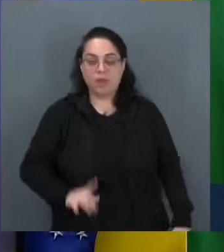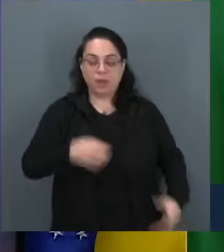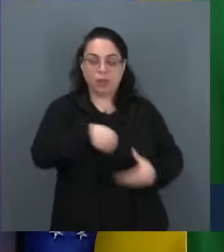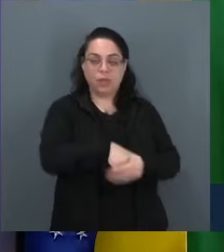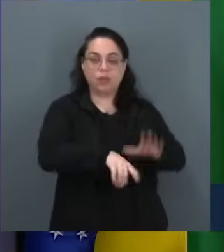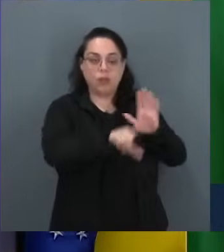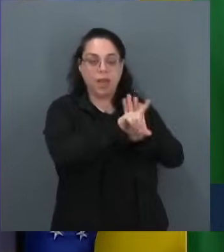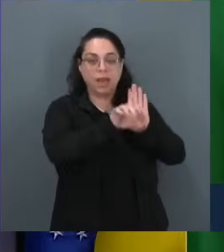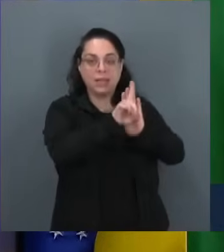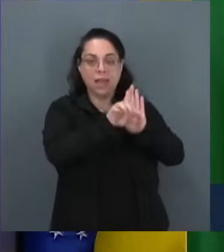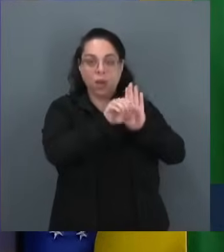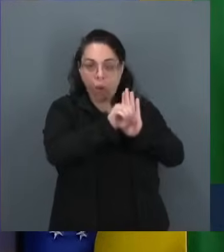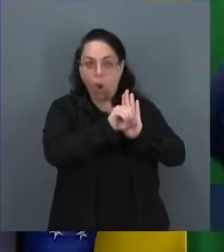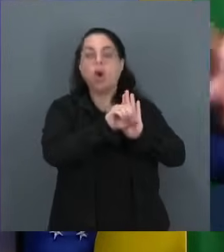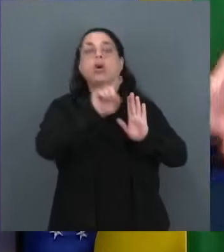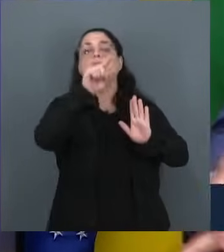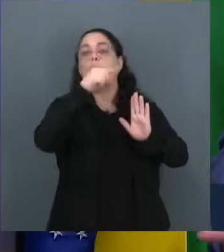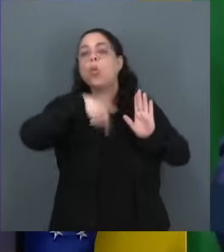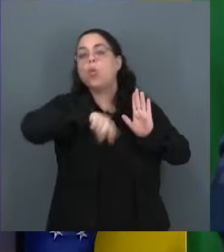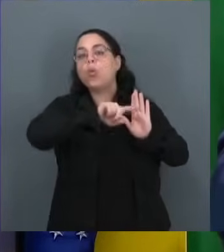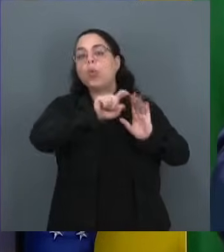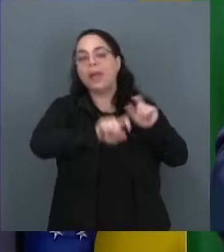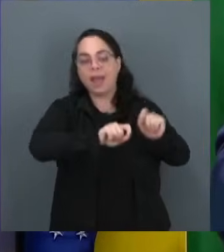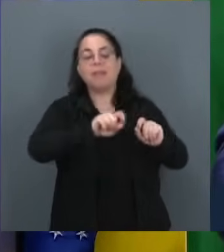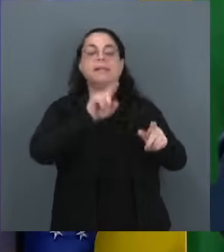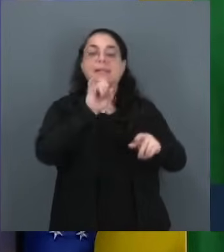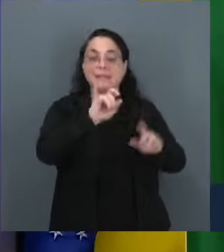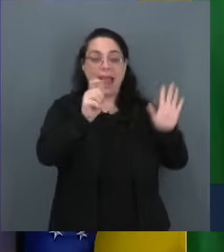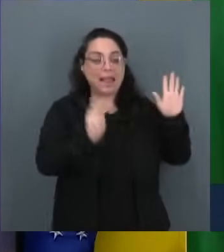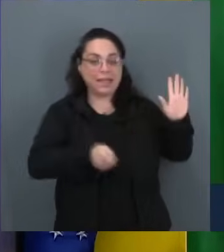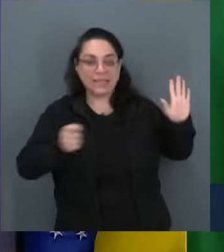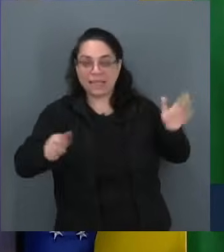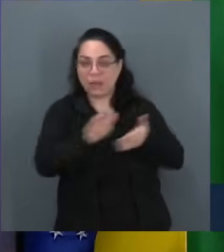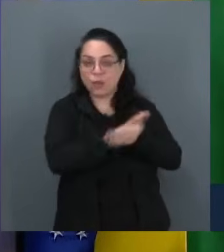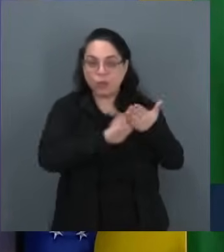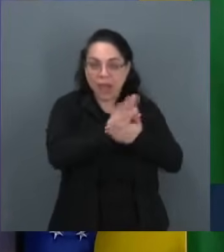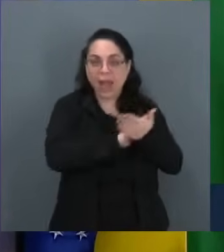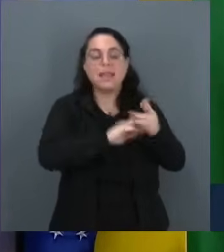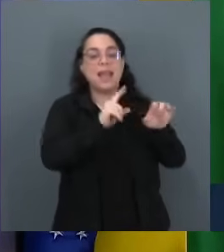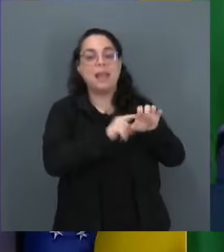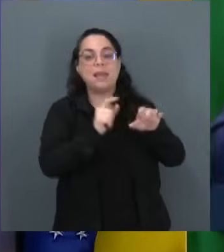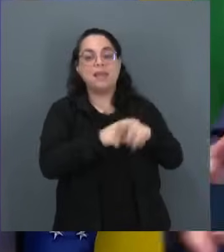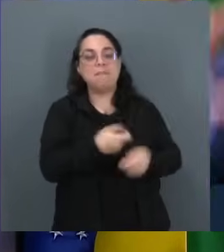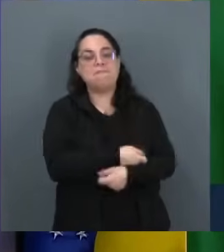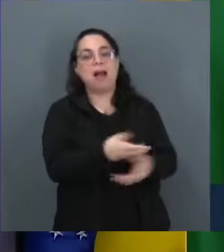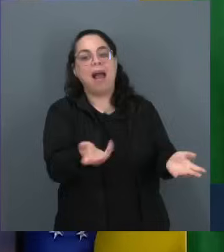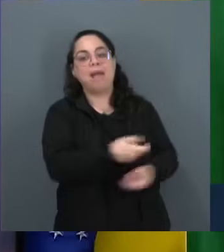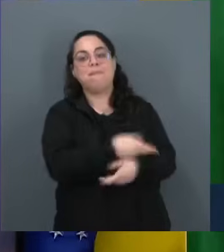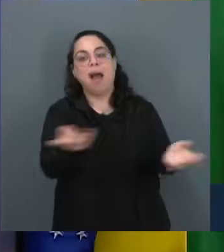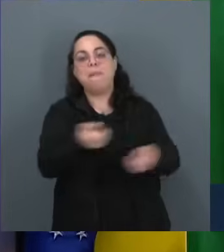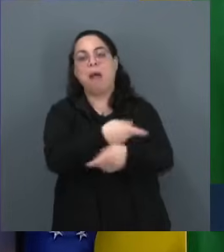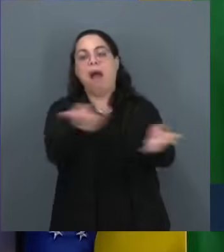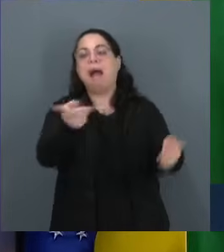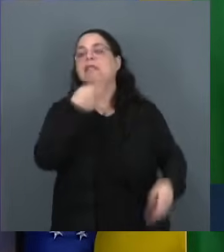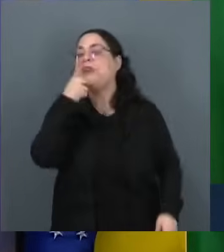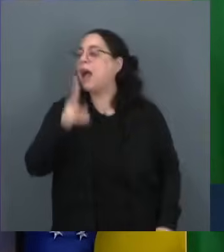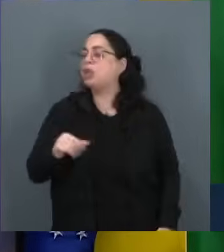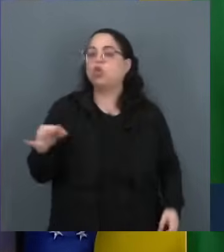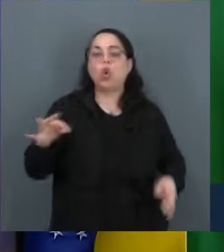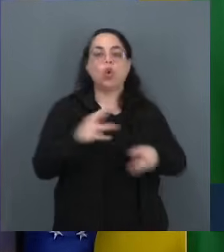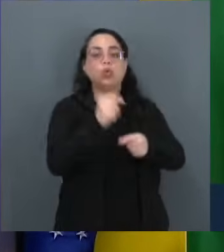problemas técnicos, como falta de licitação. A farra das emendas propõe retomar tudo, mesmo